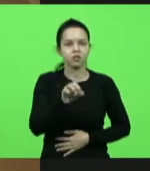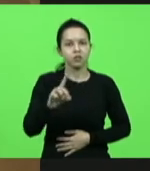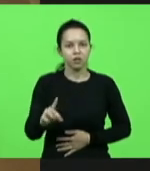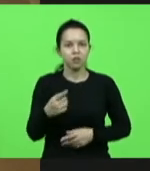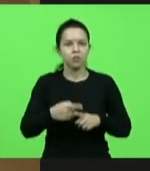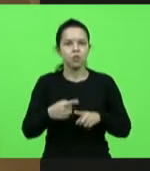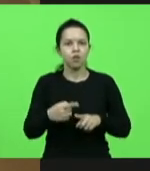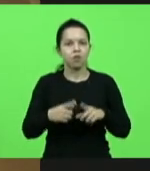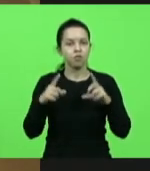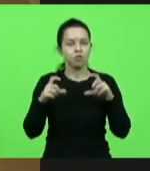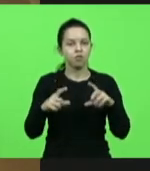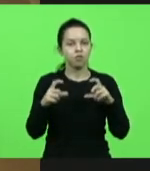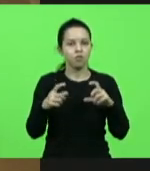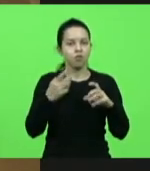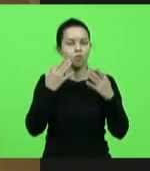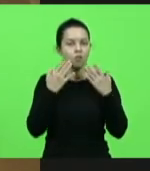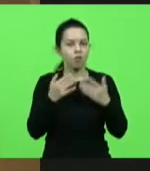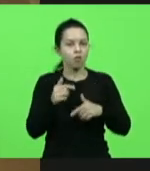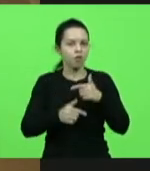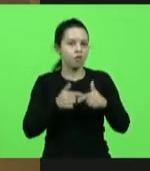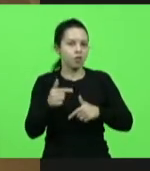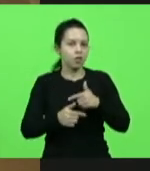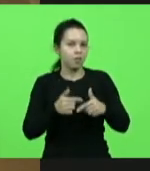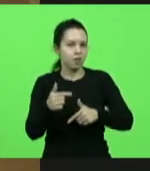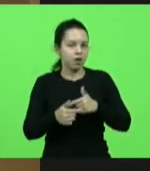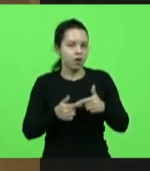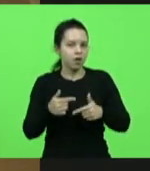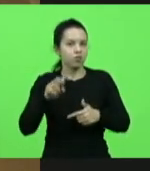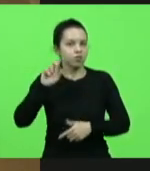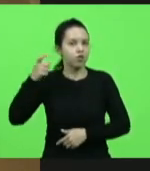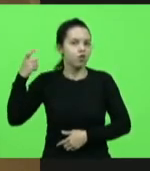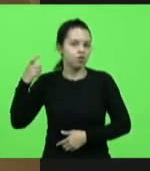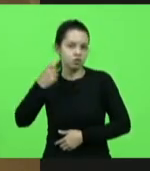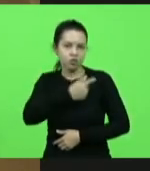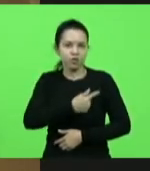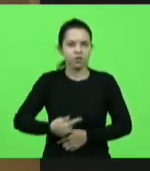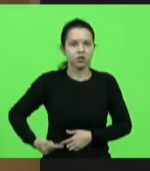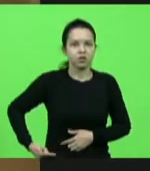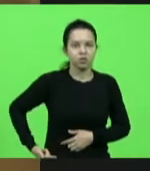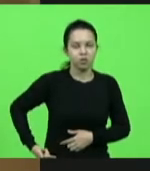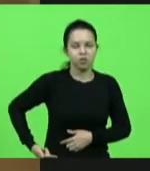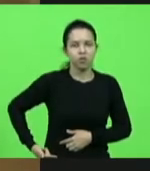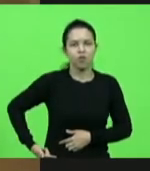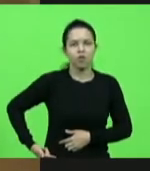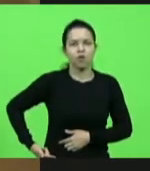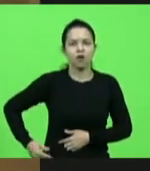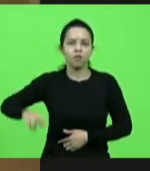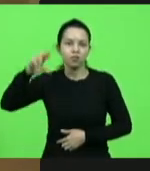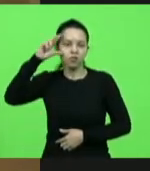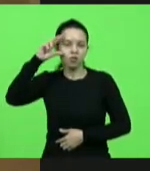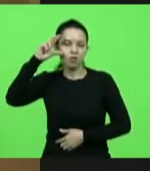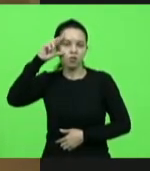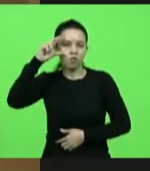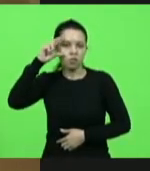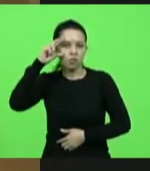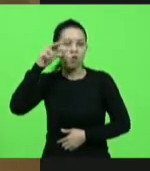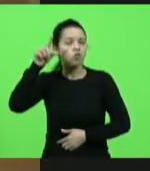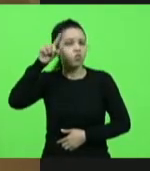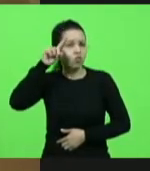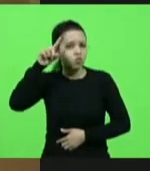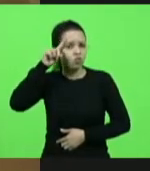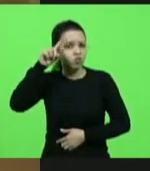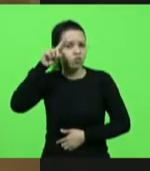aí é resultado do trabalho do ex-governador Raimundo Colombo. Eu passo todos os dias